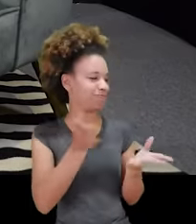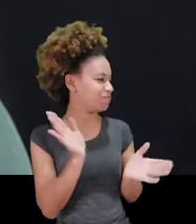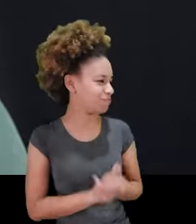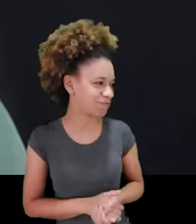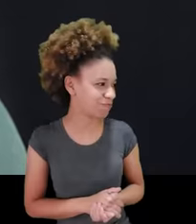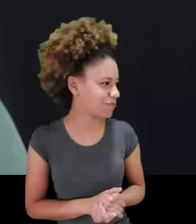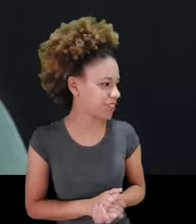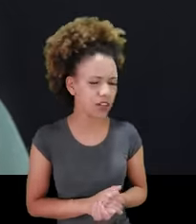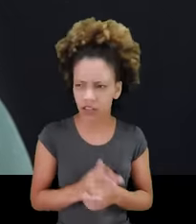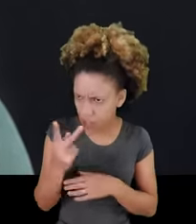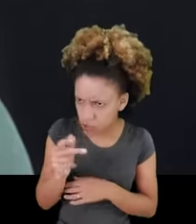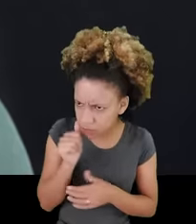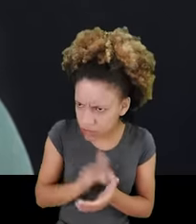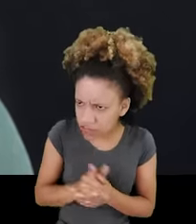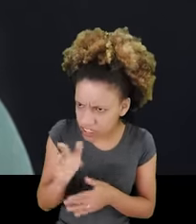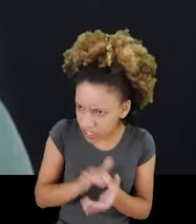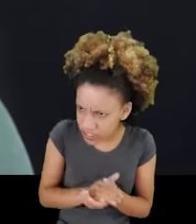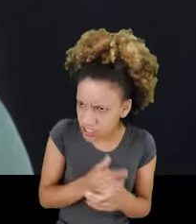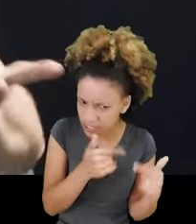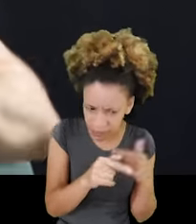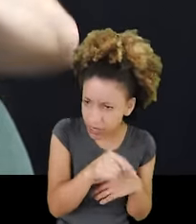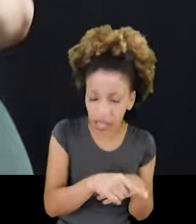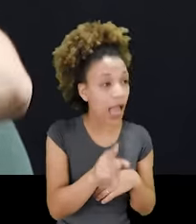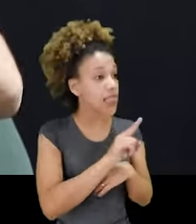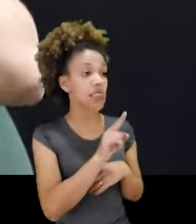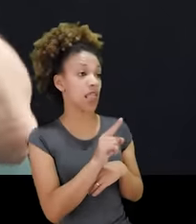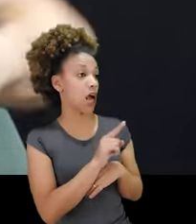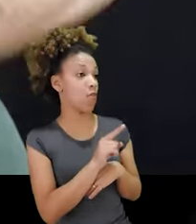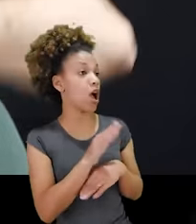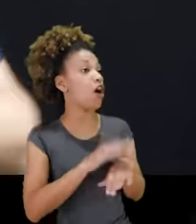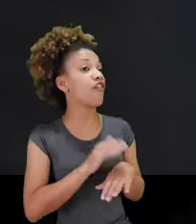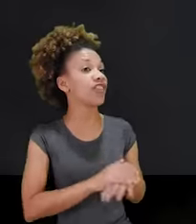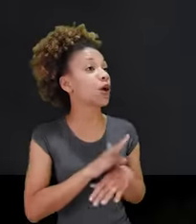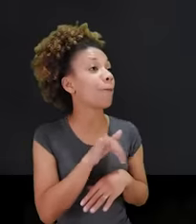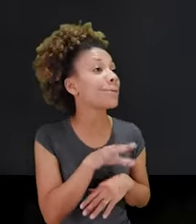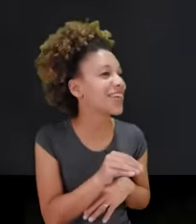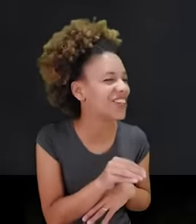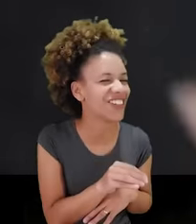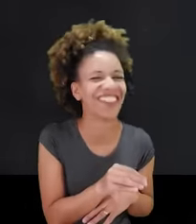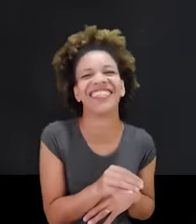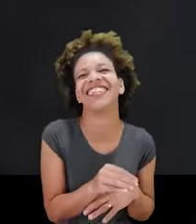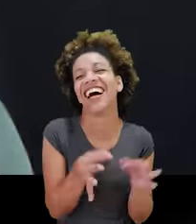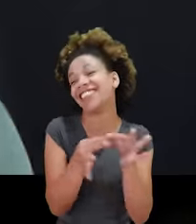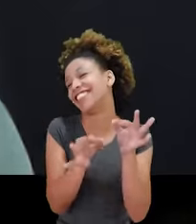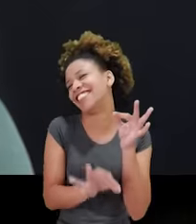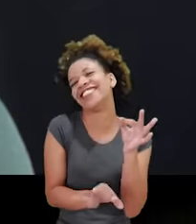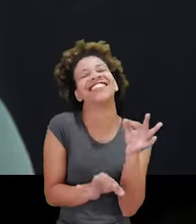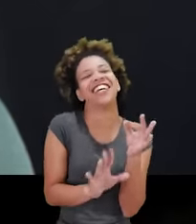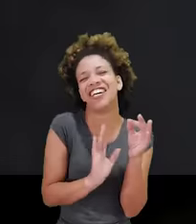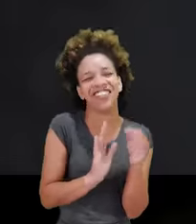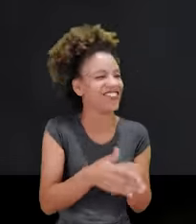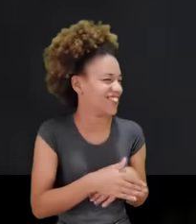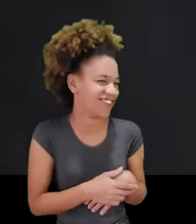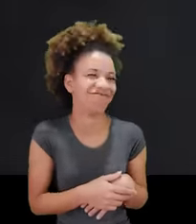A minha mulher, você, como assim? Sua mulher? Você é casado? Você veio trabalhar aqui? Não, não é trabalho. Eu vou fazer um bico. É, sabe quê? Como é? É o Brasil. É,